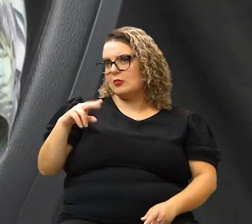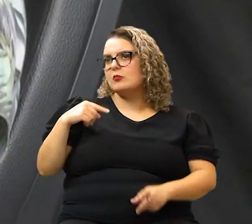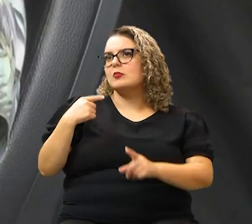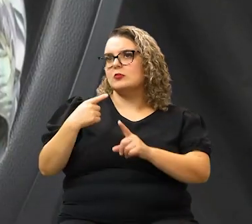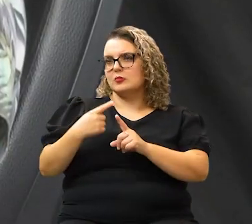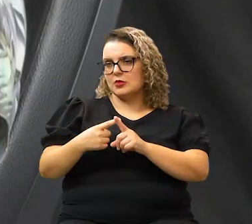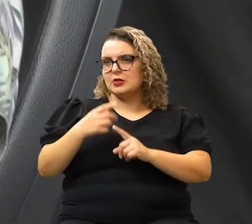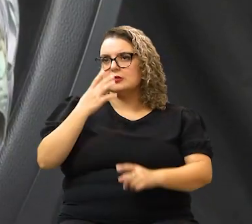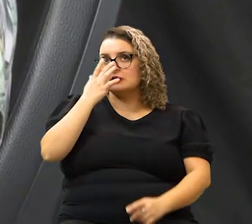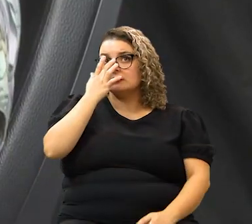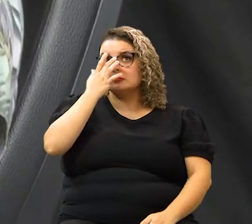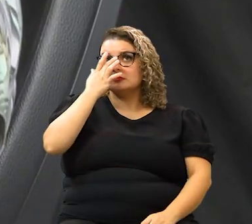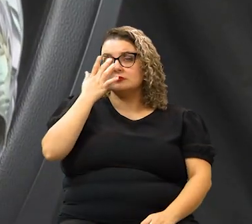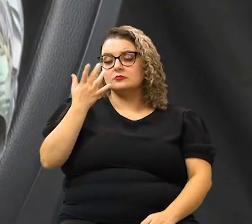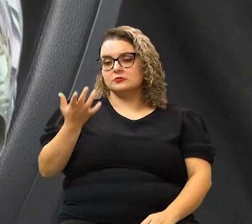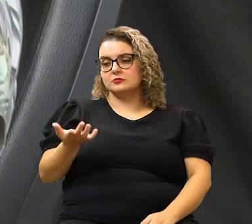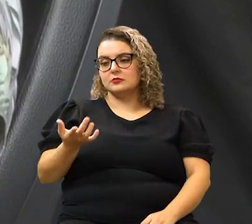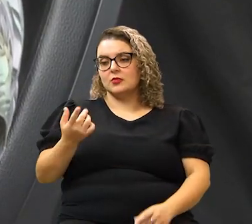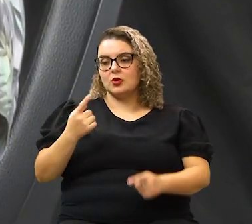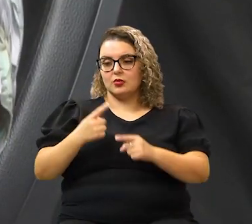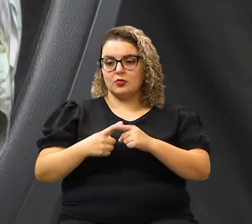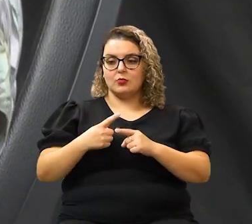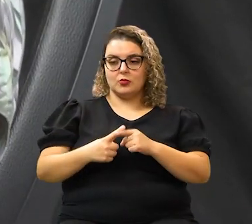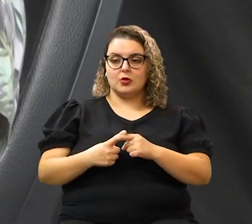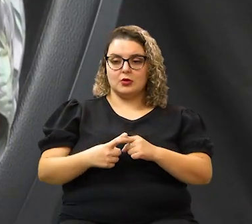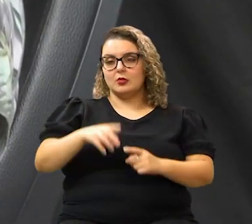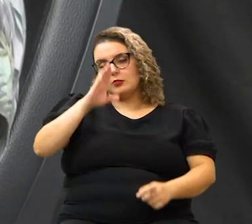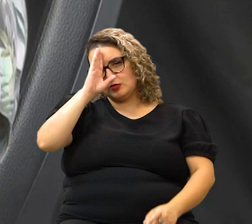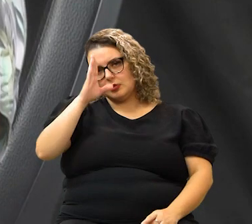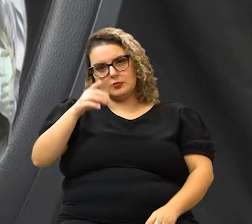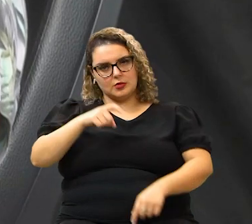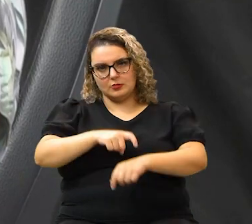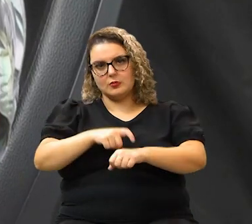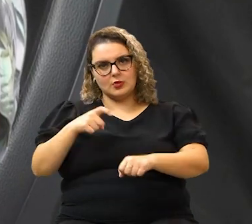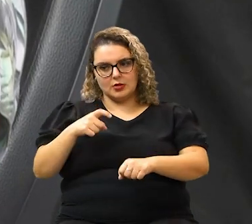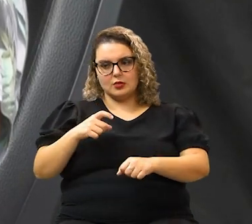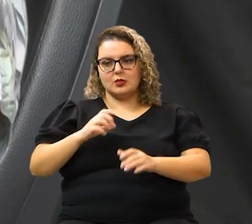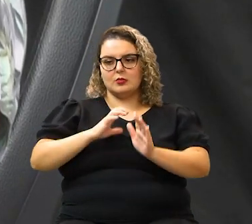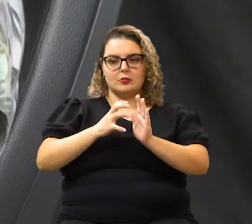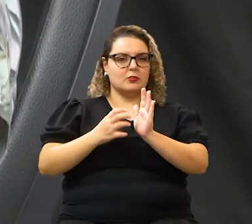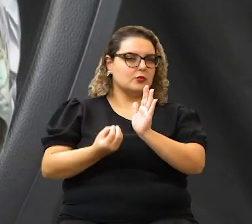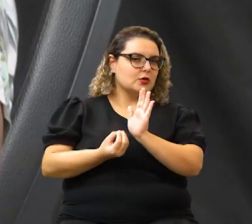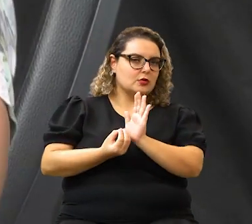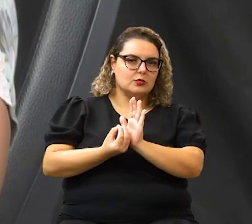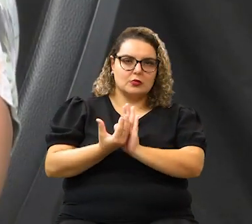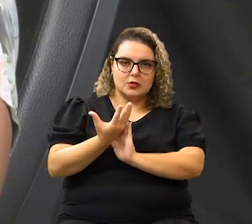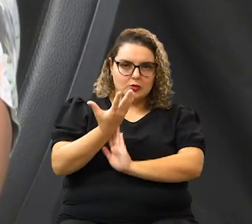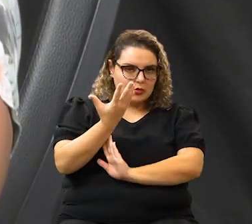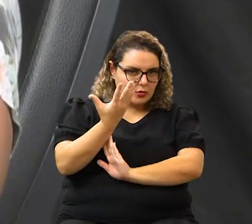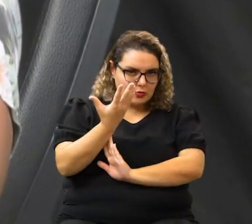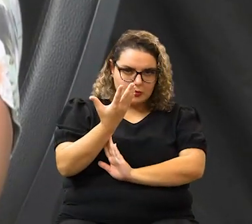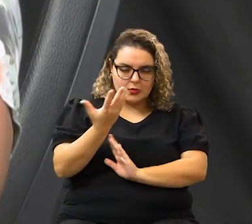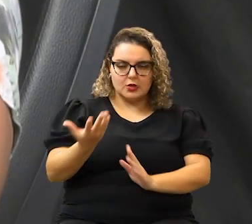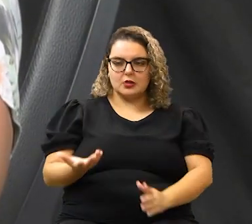porque assim, principalmente na época, o partido estava nascendo. Então, eu sempre falo, gente, o partido é nós.